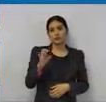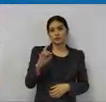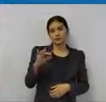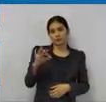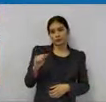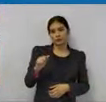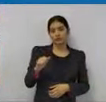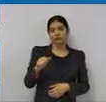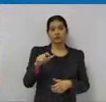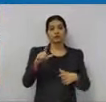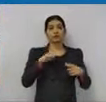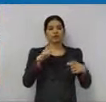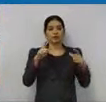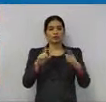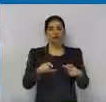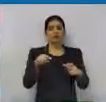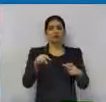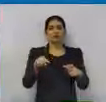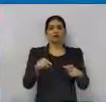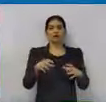expansão nossa.